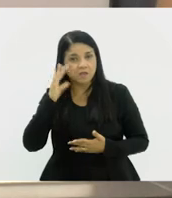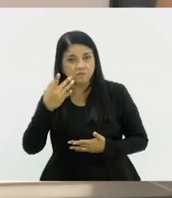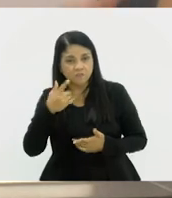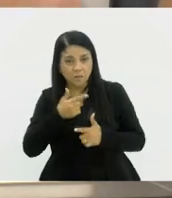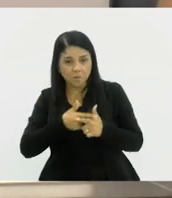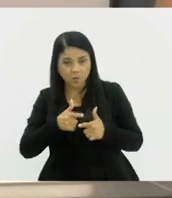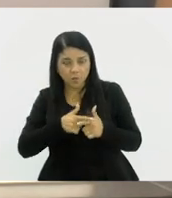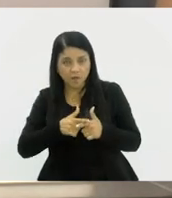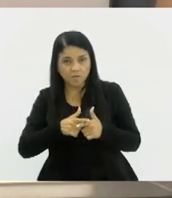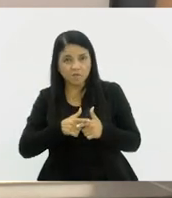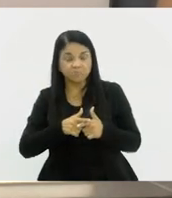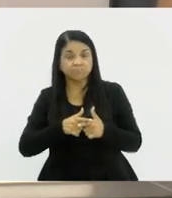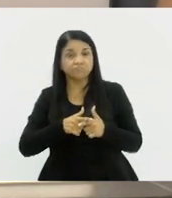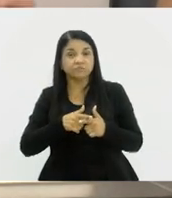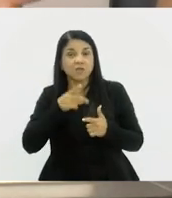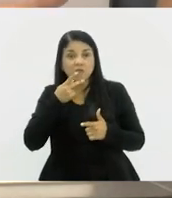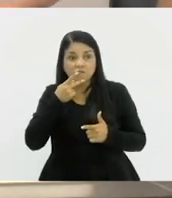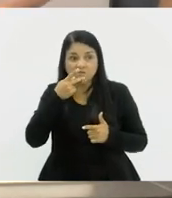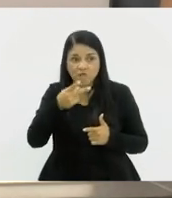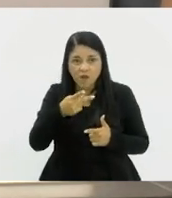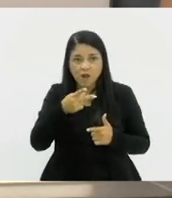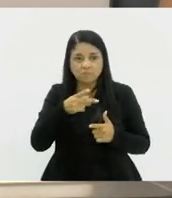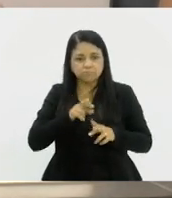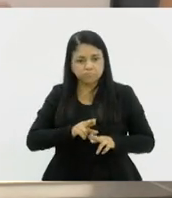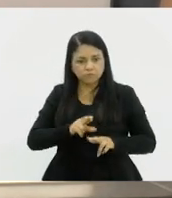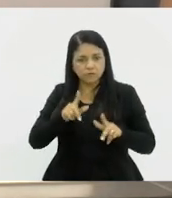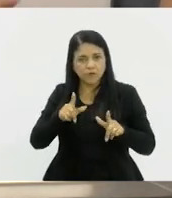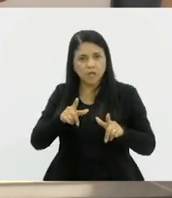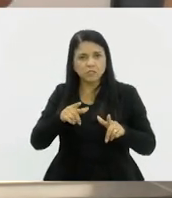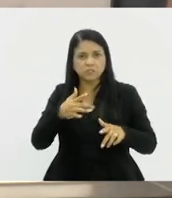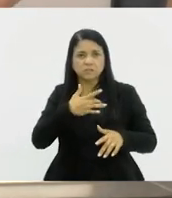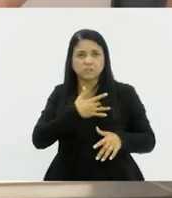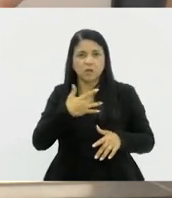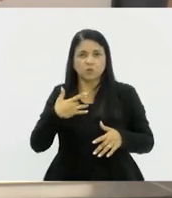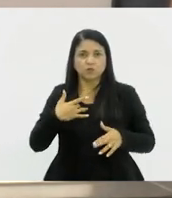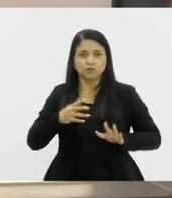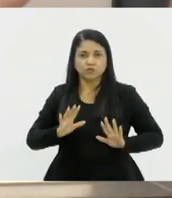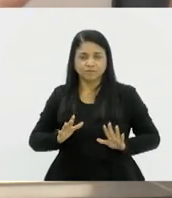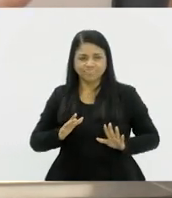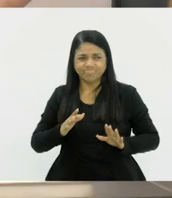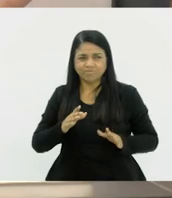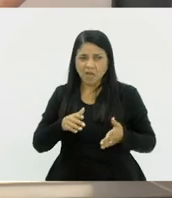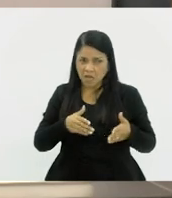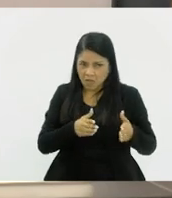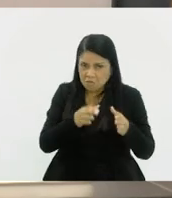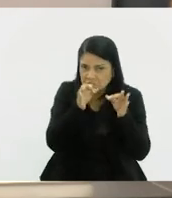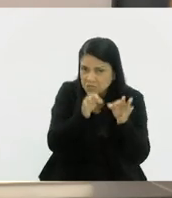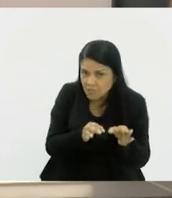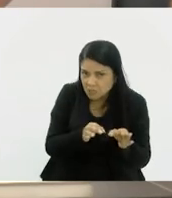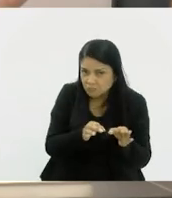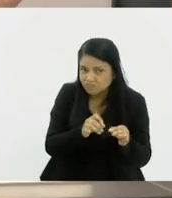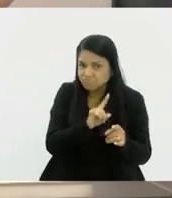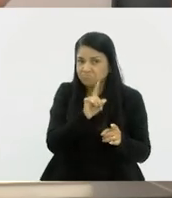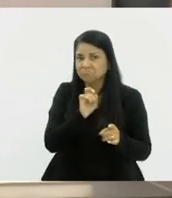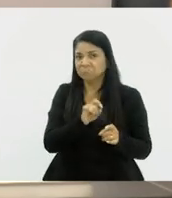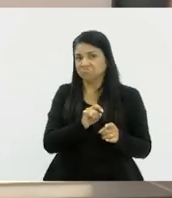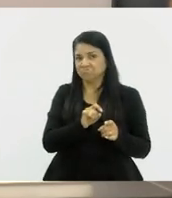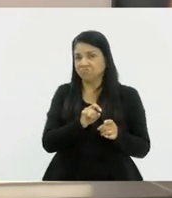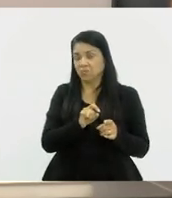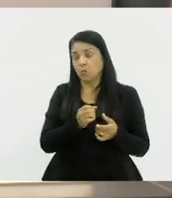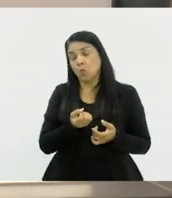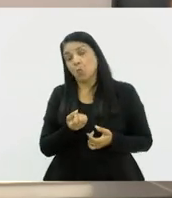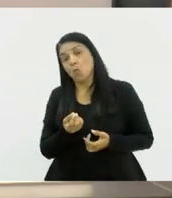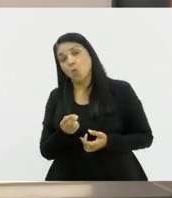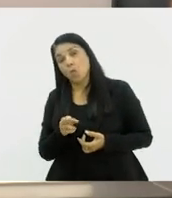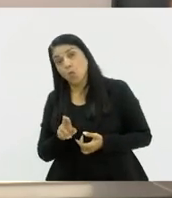afirmando que se afirma ser de saúde Será que estamos trilhando o caminho certo talvez a gente tenha que partir